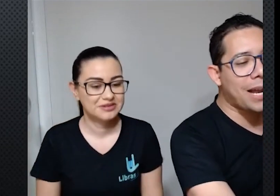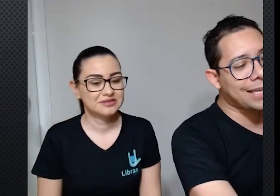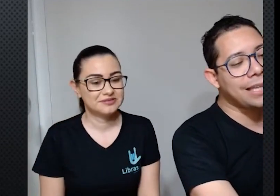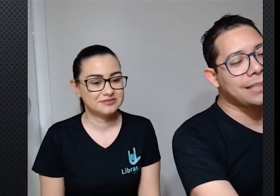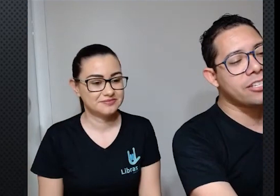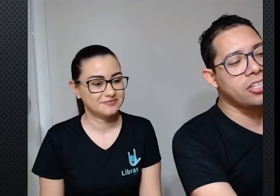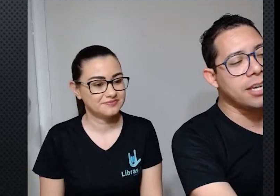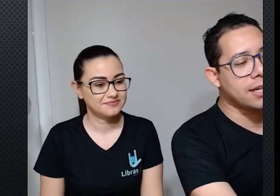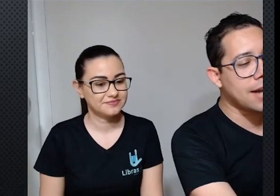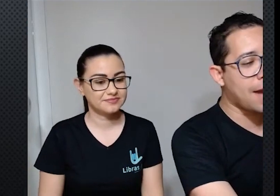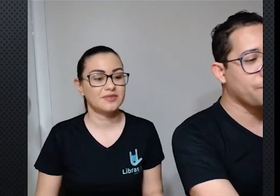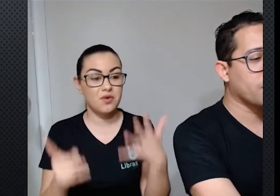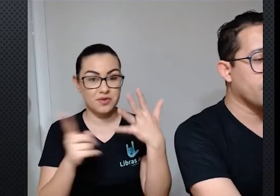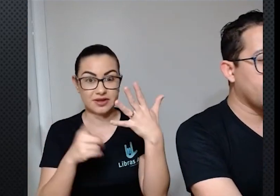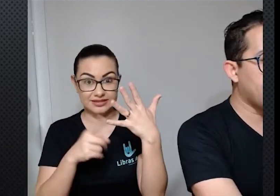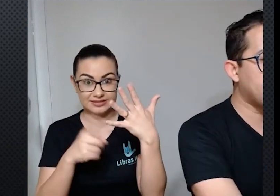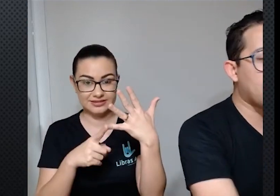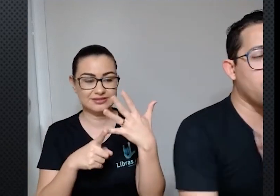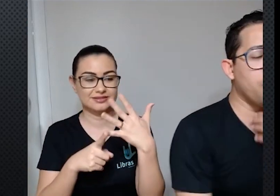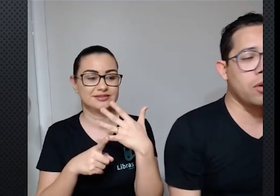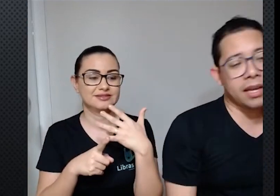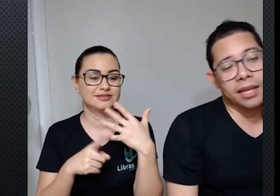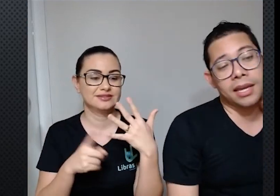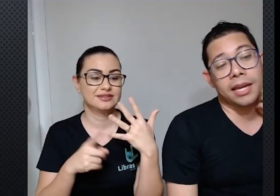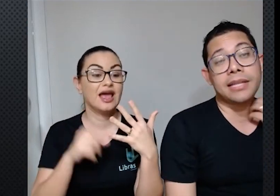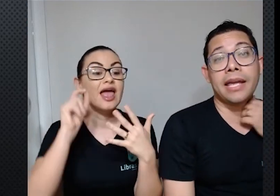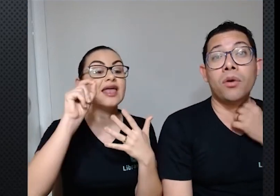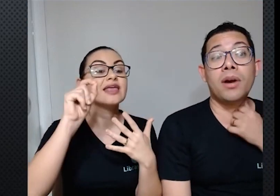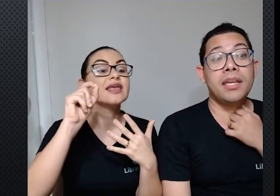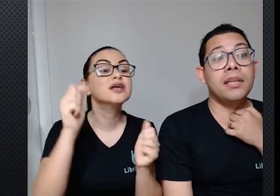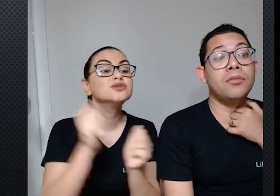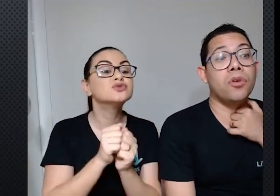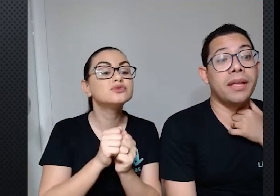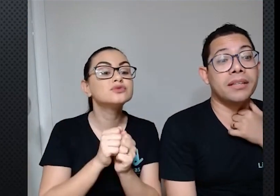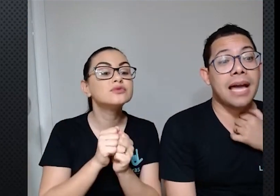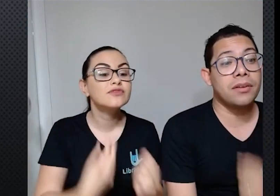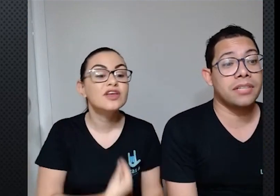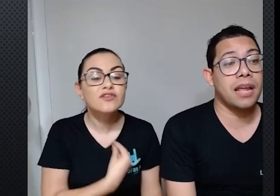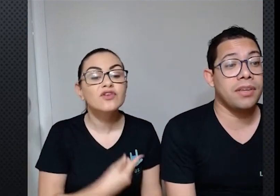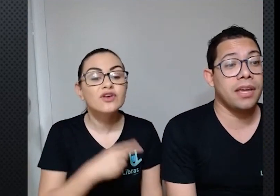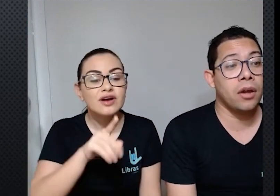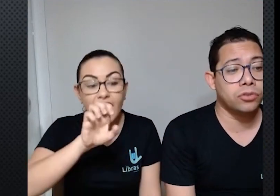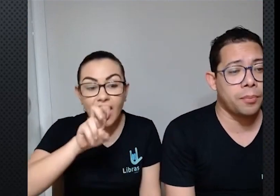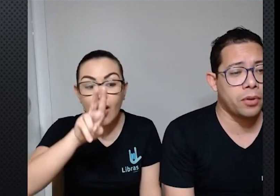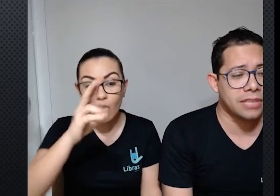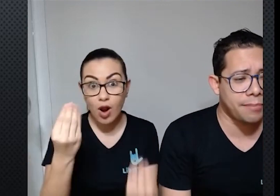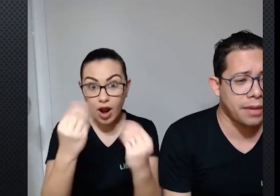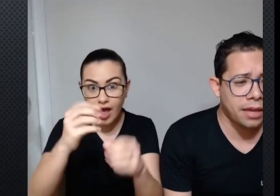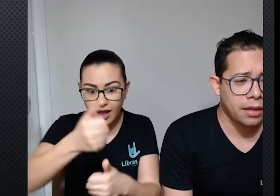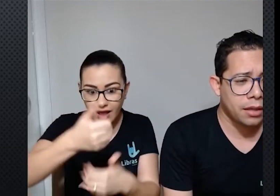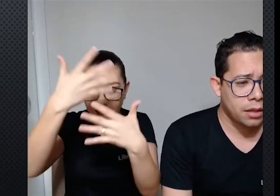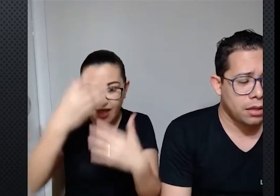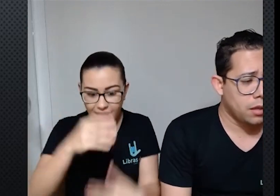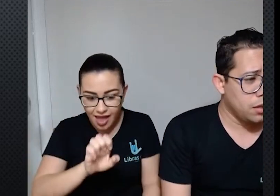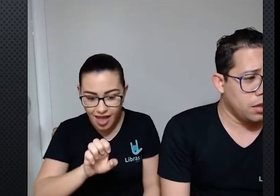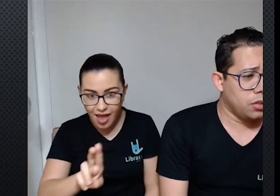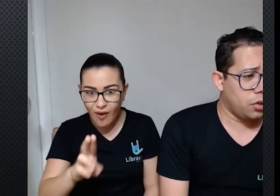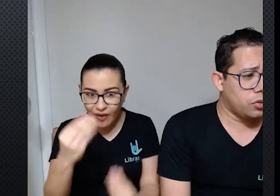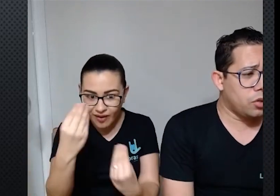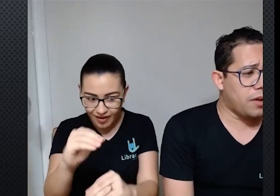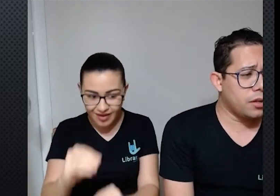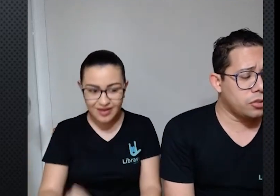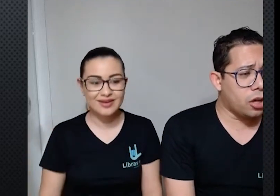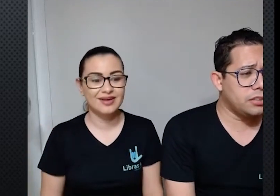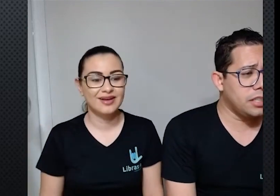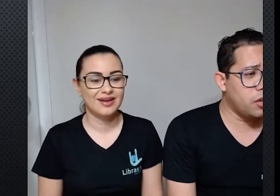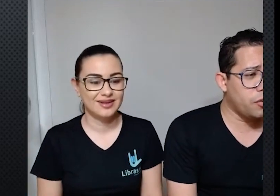pessoal, para a quinta dica. Quem tá comigo aí, grita eu aí no comentário, escreve eu, só para eu saber. Se eu não